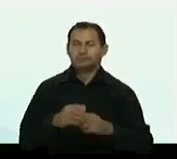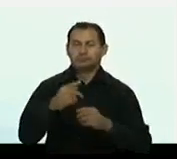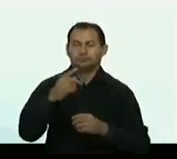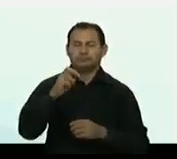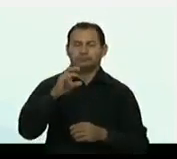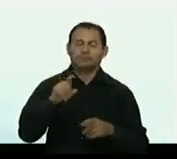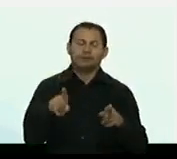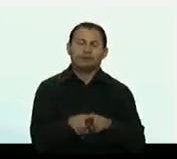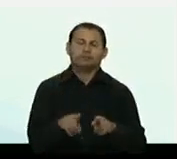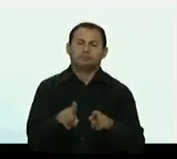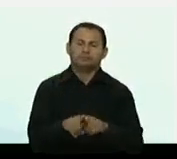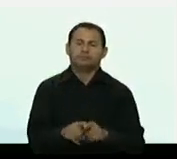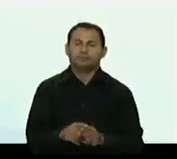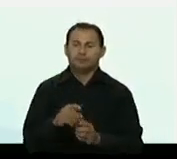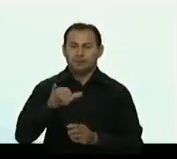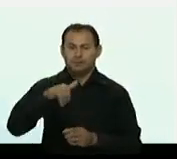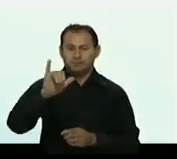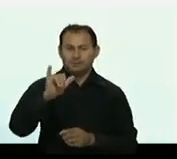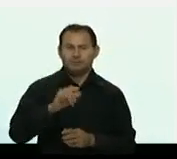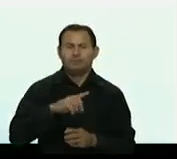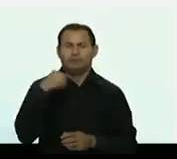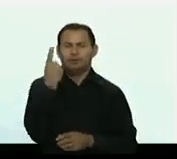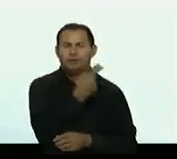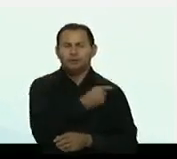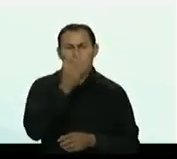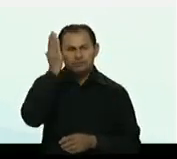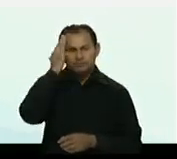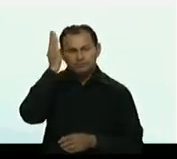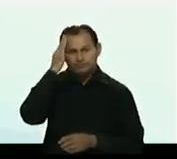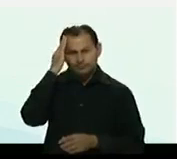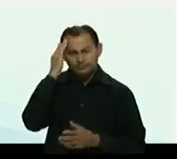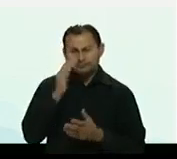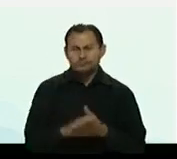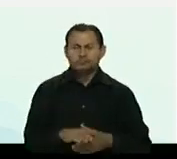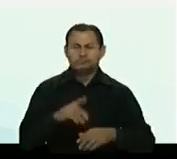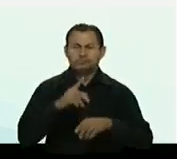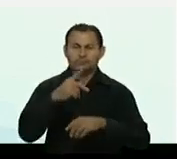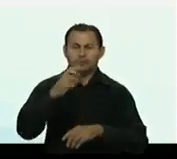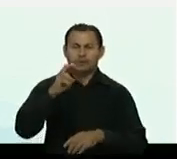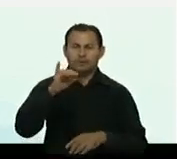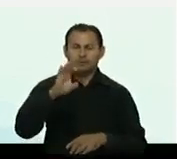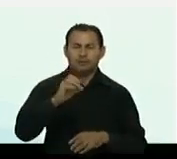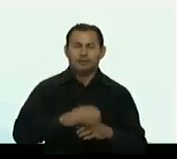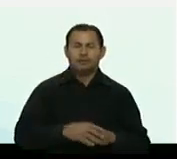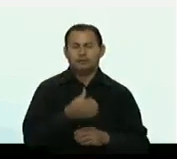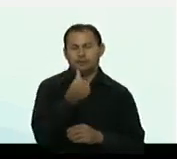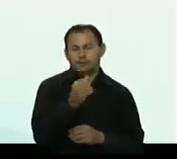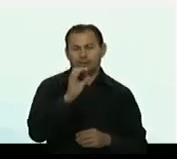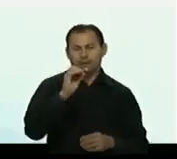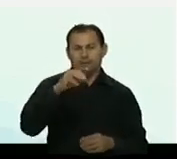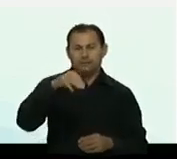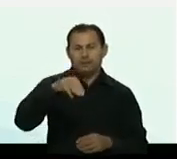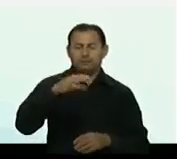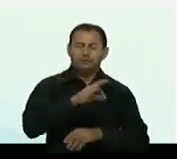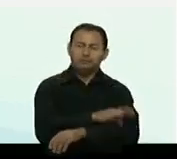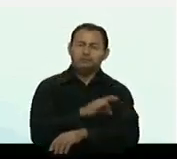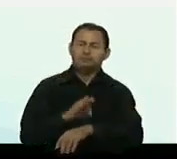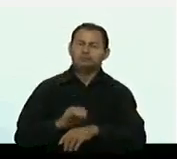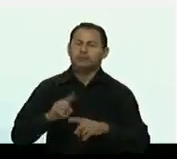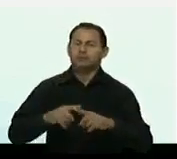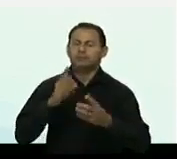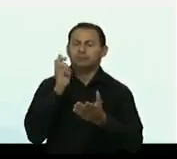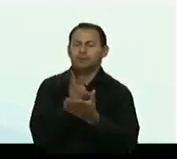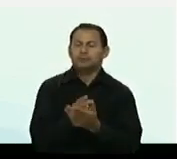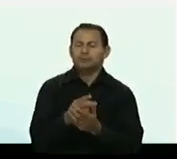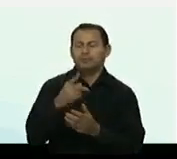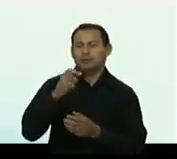ela também será Y. O que nós sabemos? Sabemos que o perímetro é de 60 metros. Mas o que é o